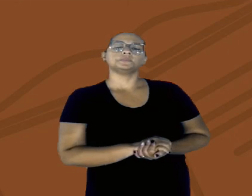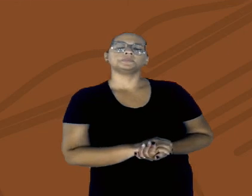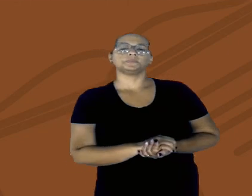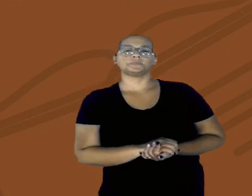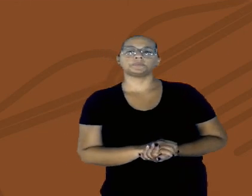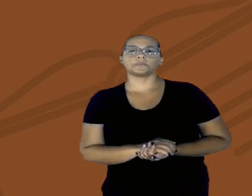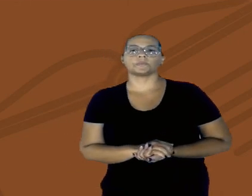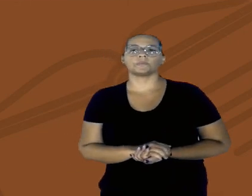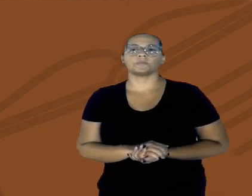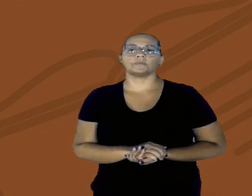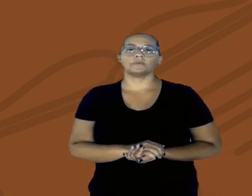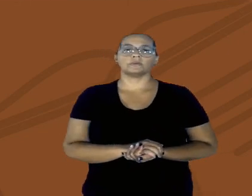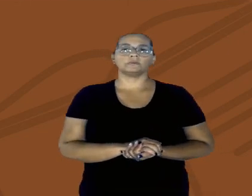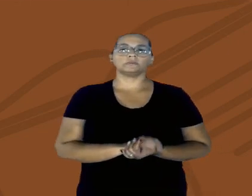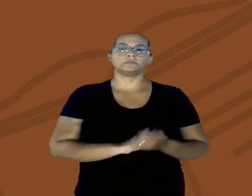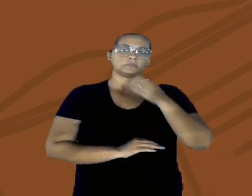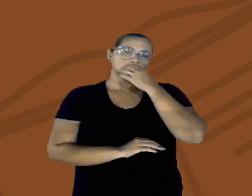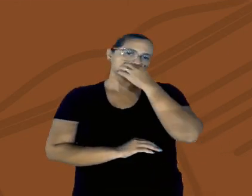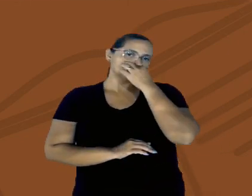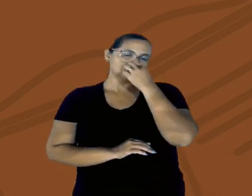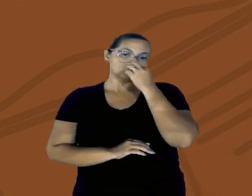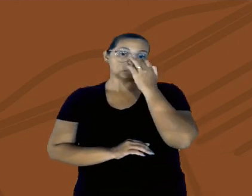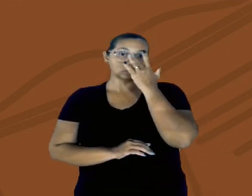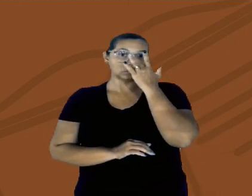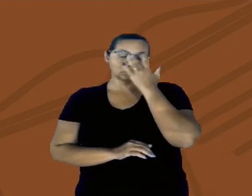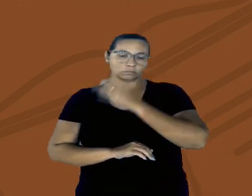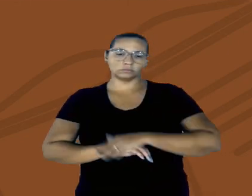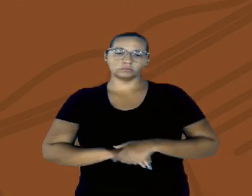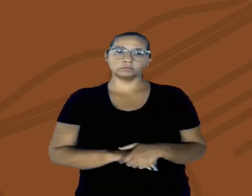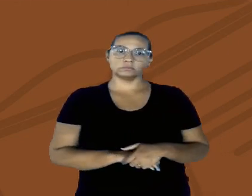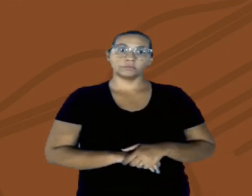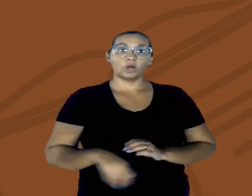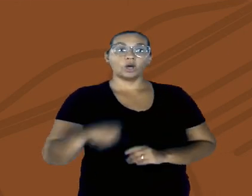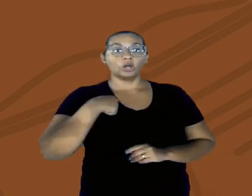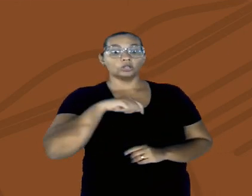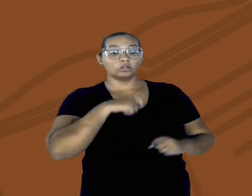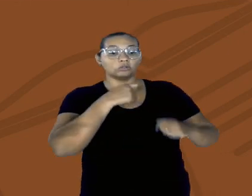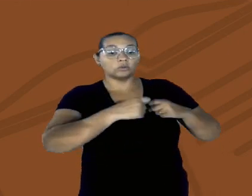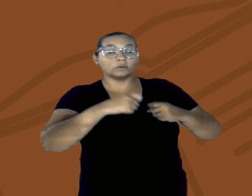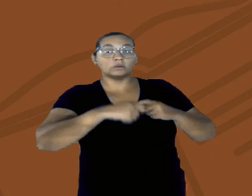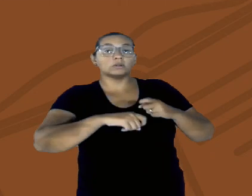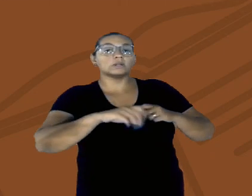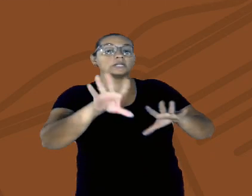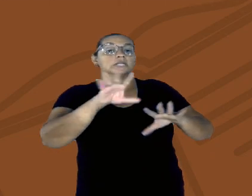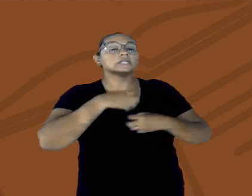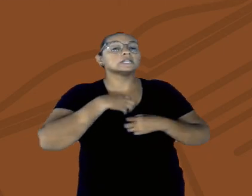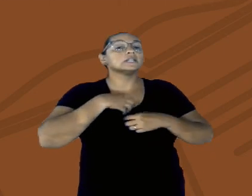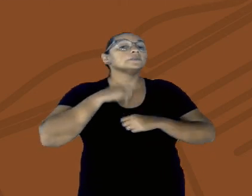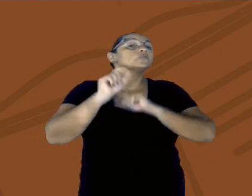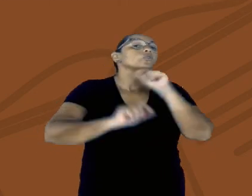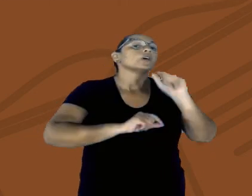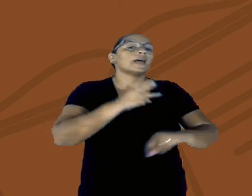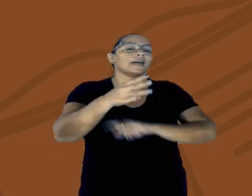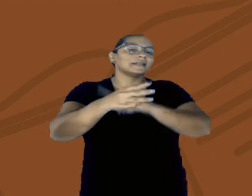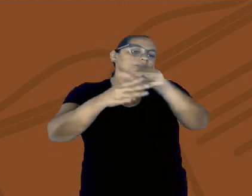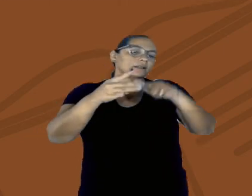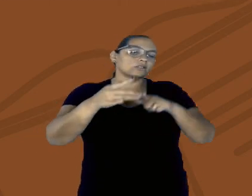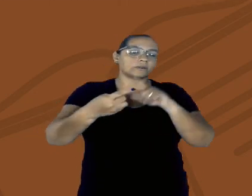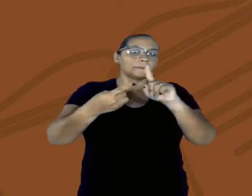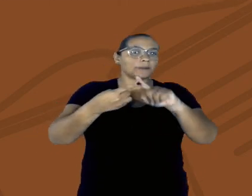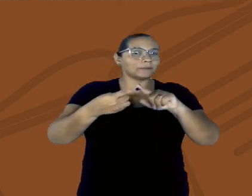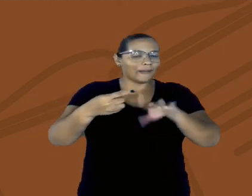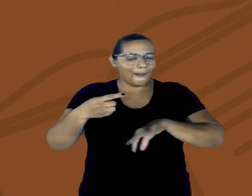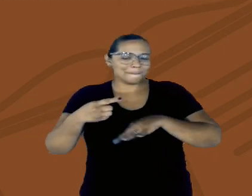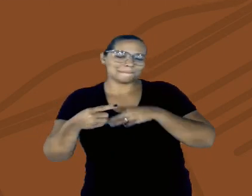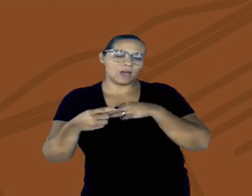seres vivos. Muito bem. Nós vimos que sexo, ele nos dá 3 coisas. Nos dá prazer, é